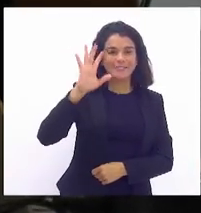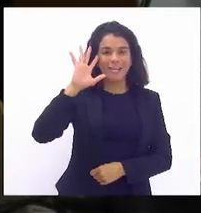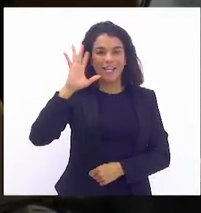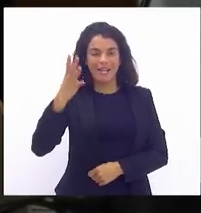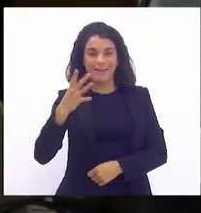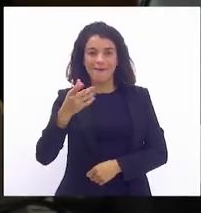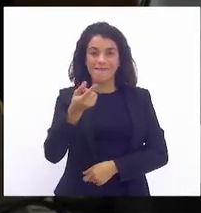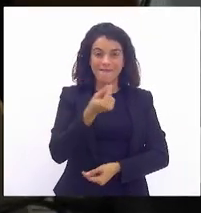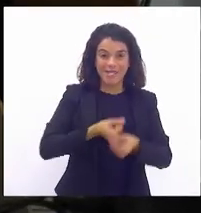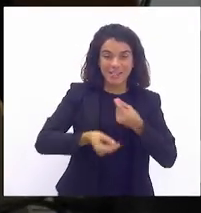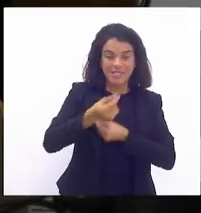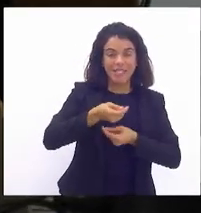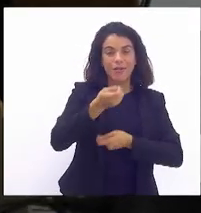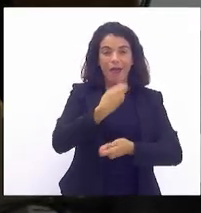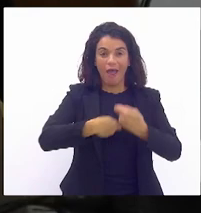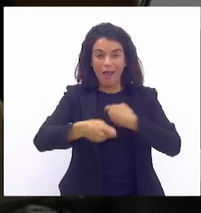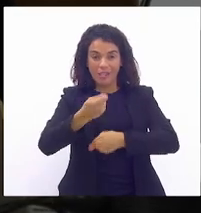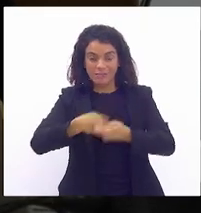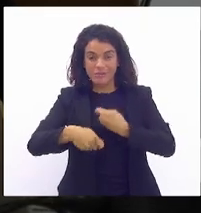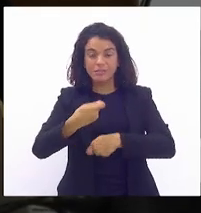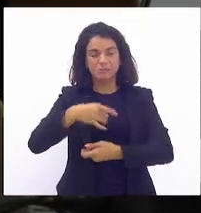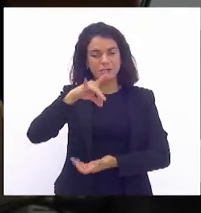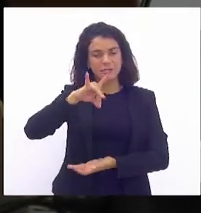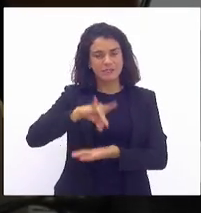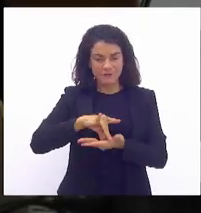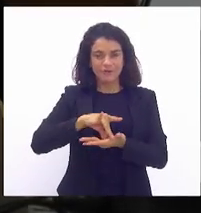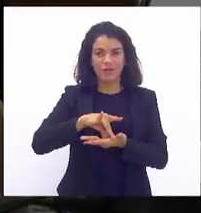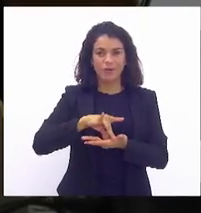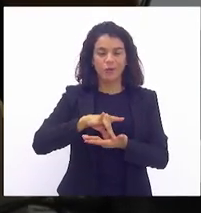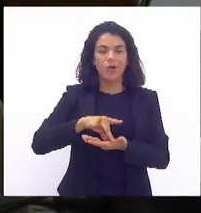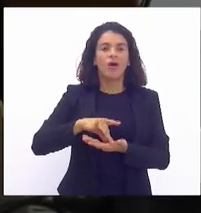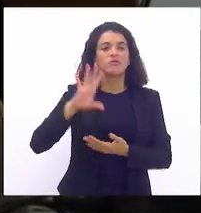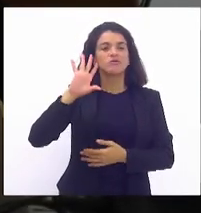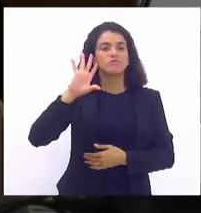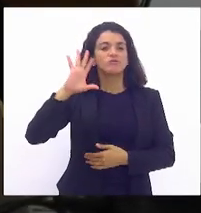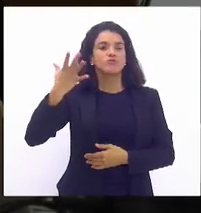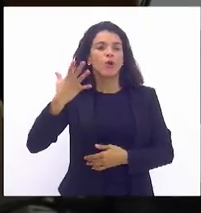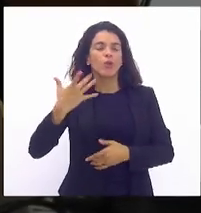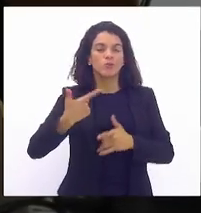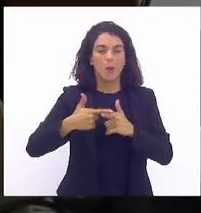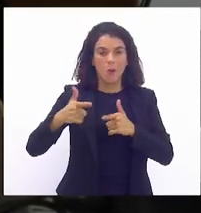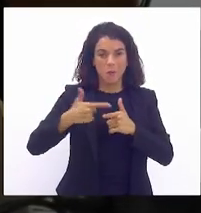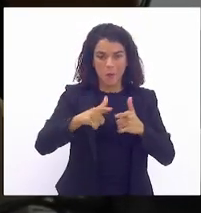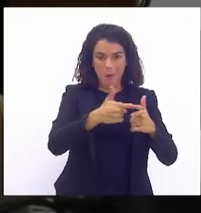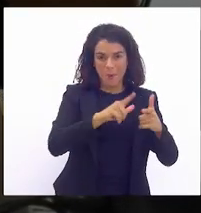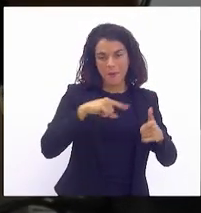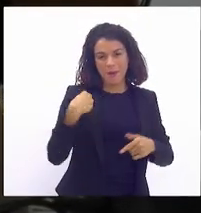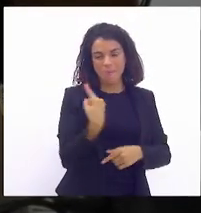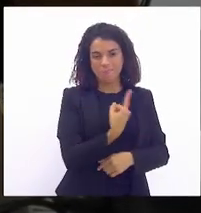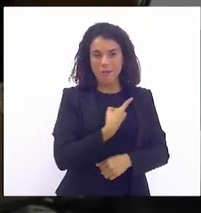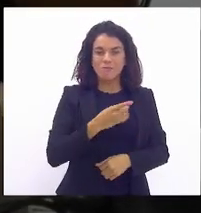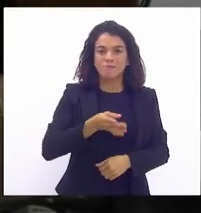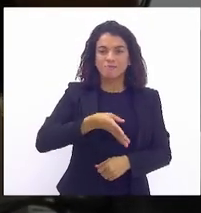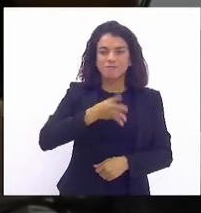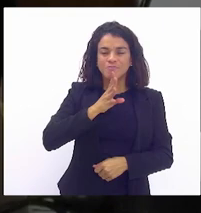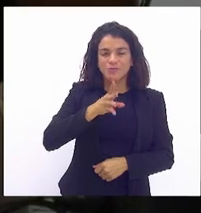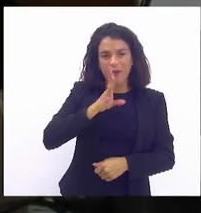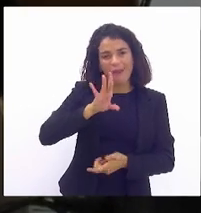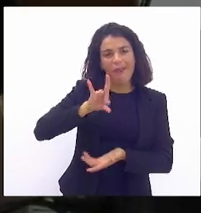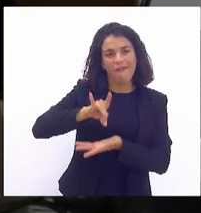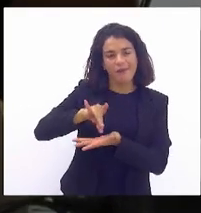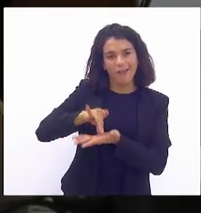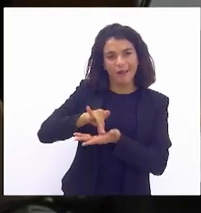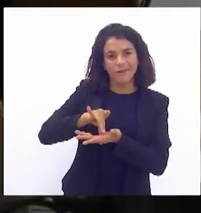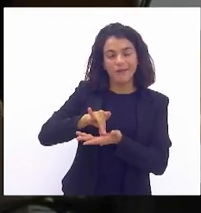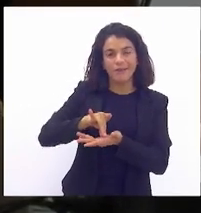financeiro, administrativo, para efetivamente solucionar o que todos nós sabemos que é verdade e